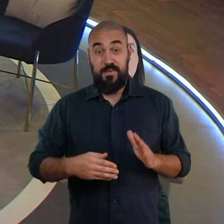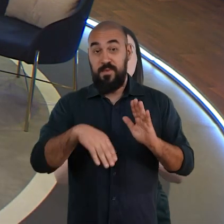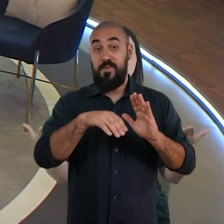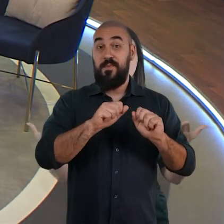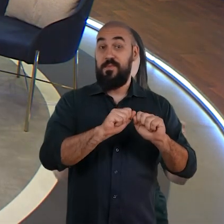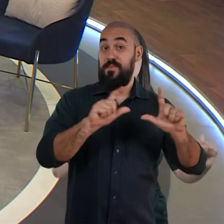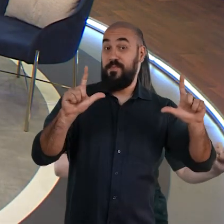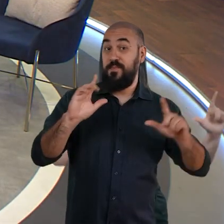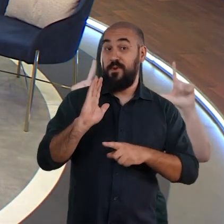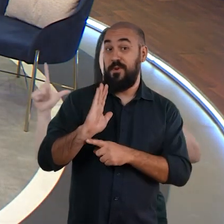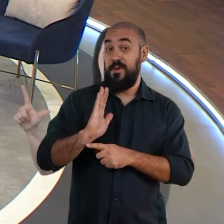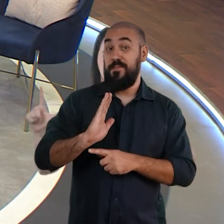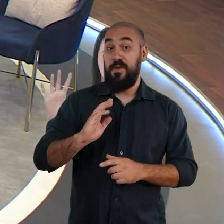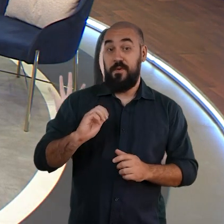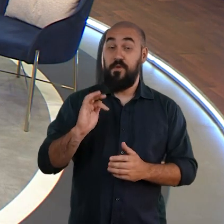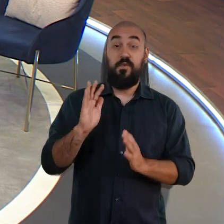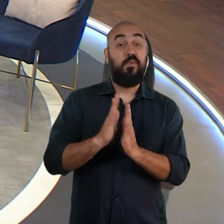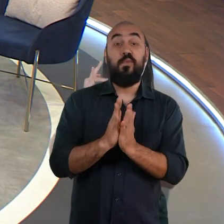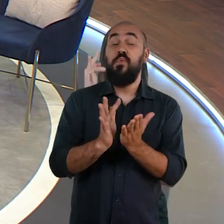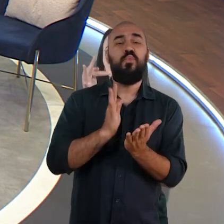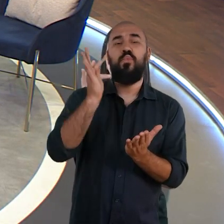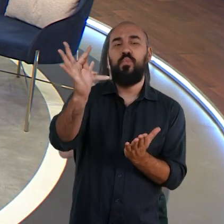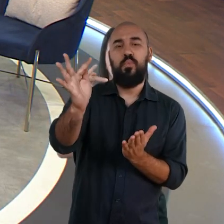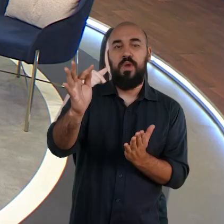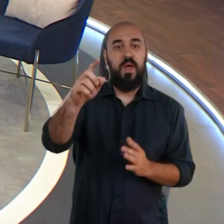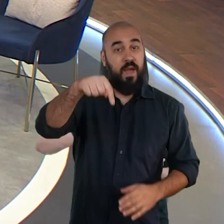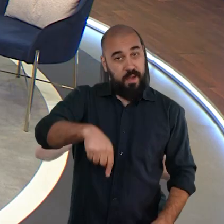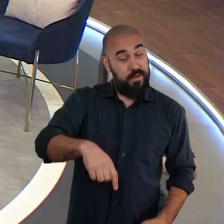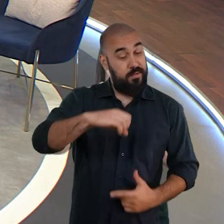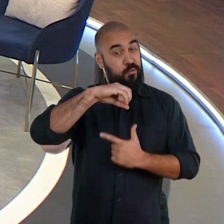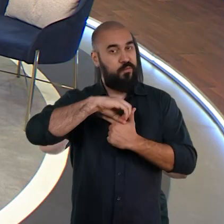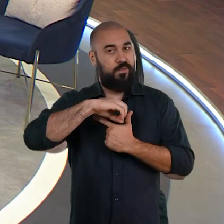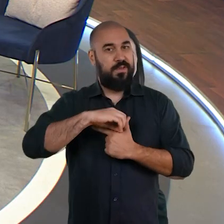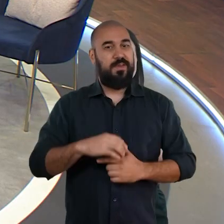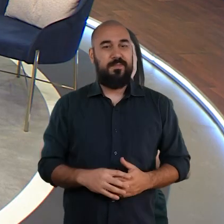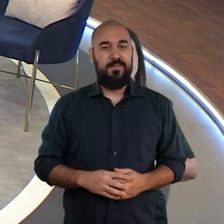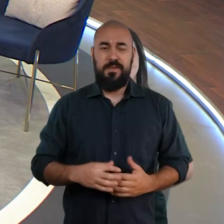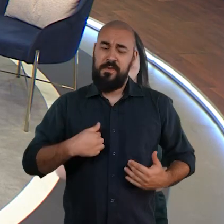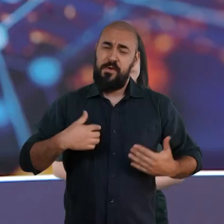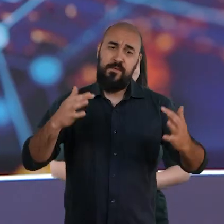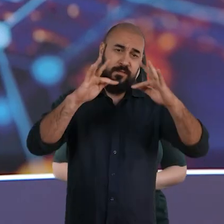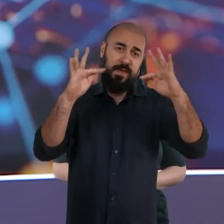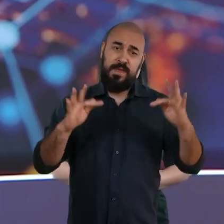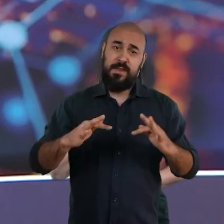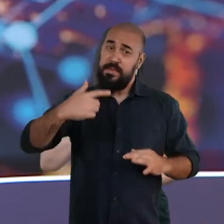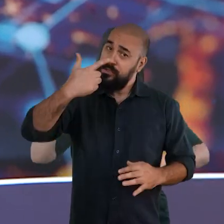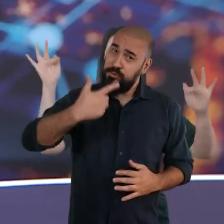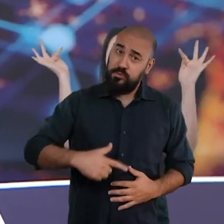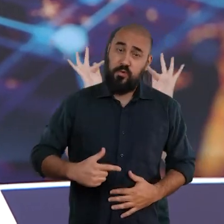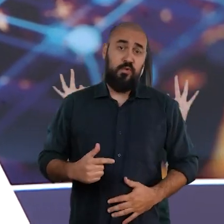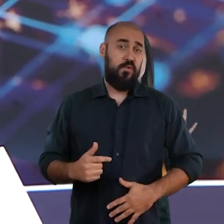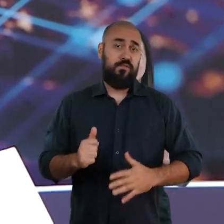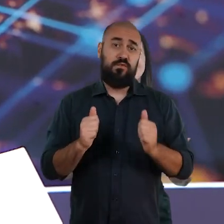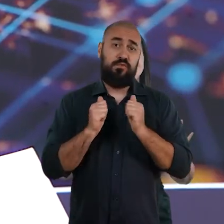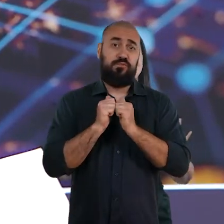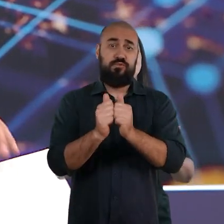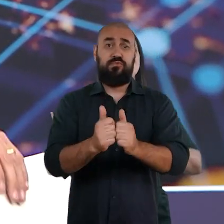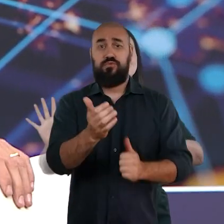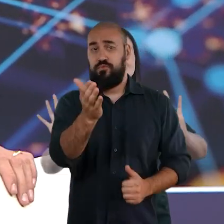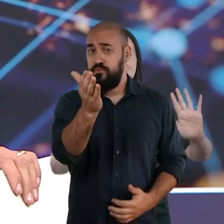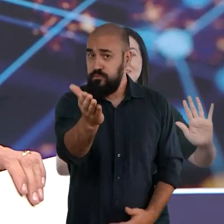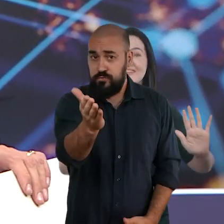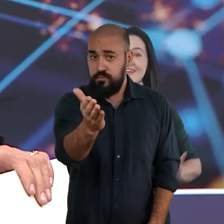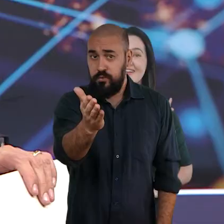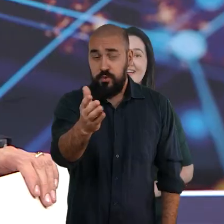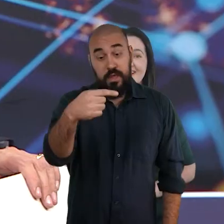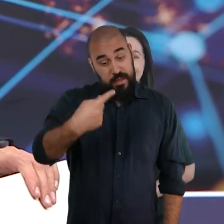Estamos começando o programa A Arena do Futuro, aqui na TV Novo Tempo. Eu estou muito feliz de saudar a